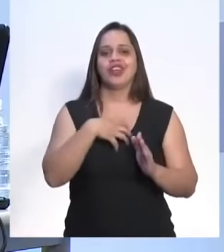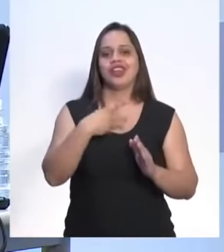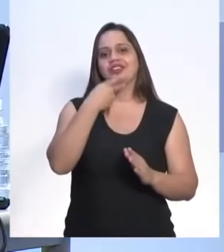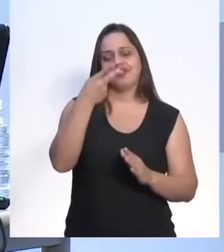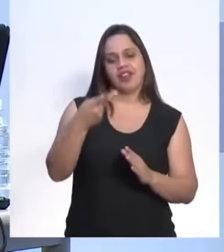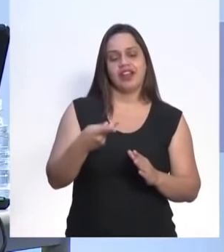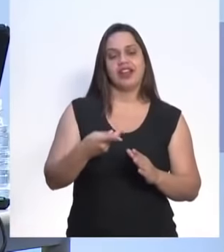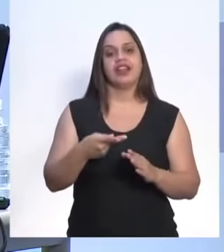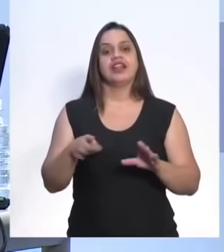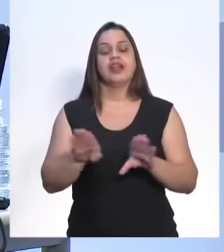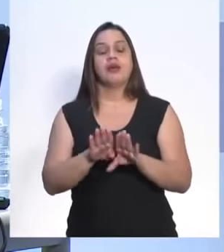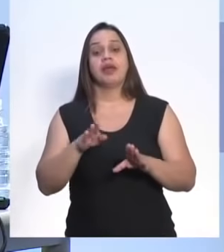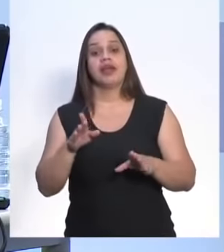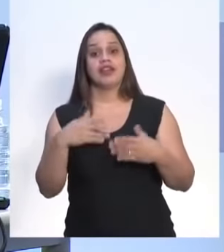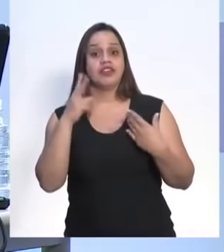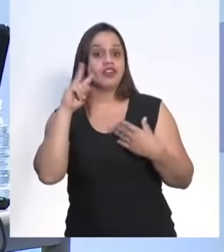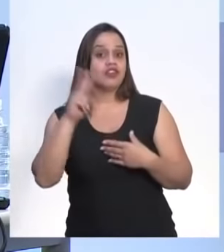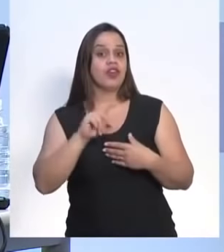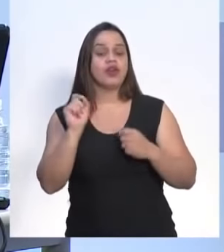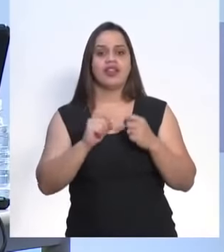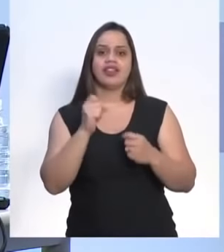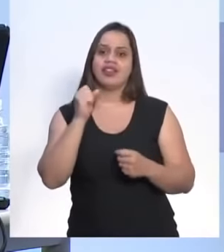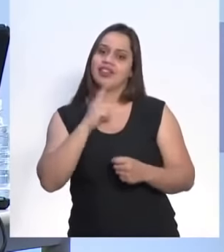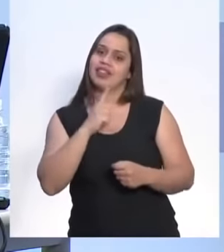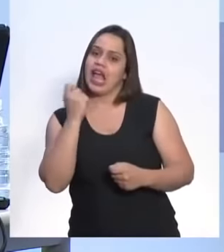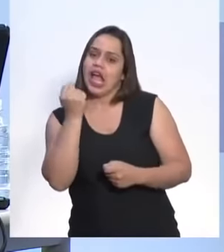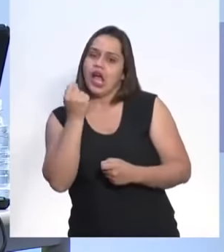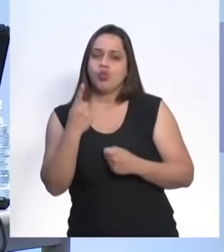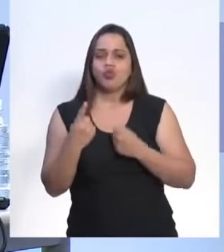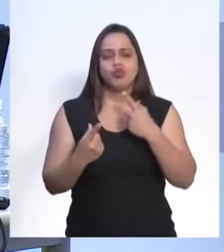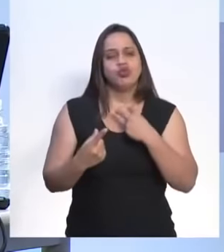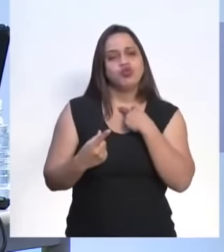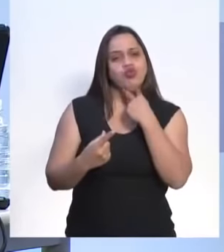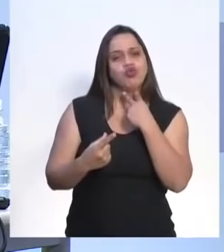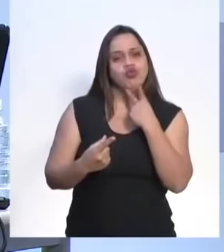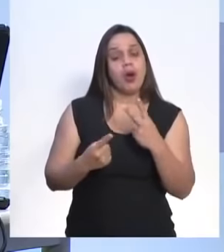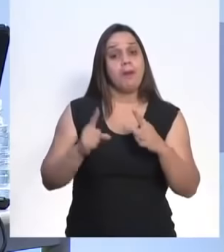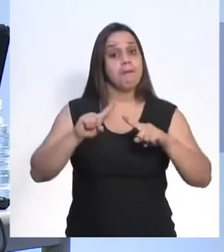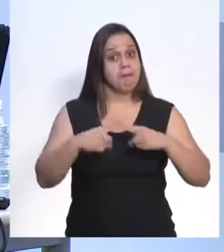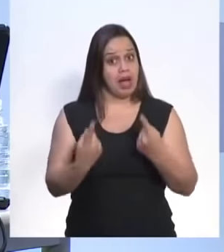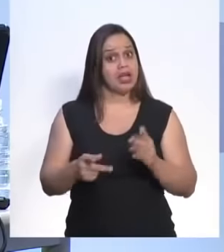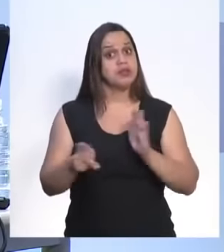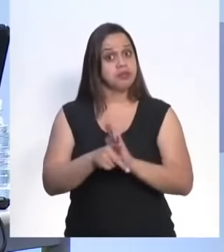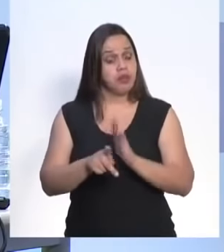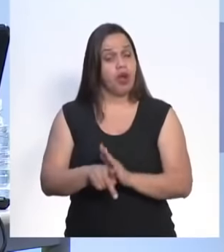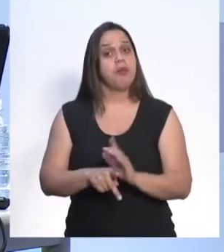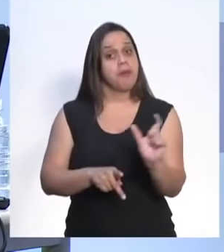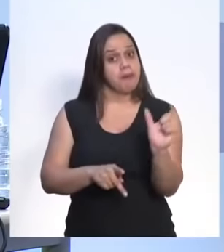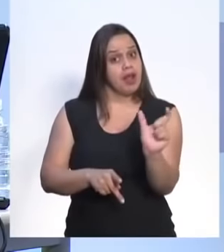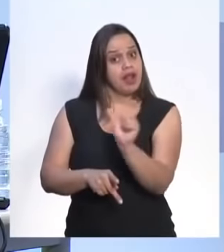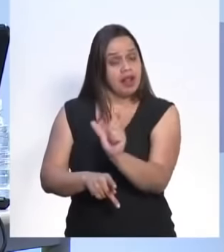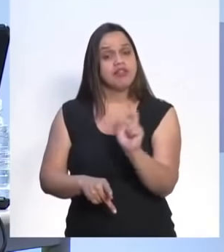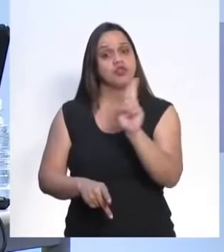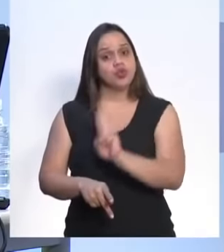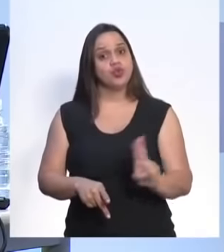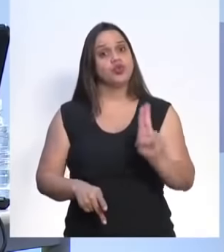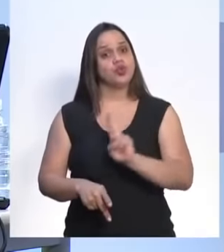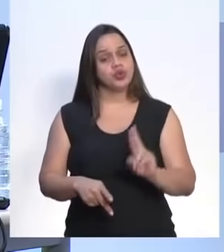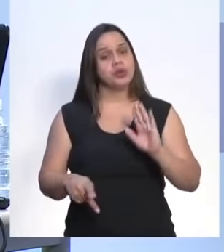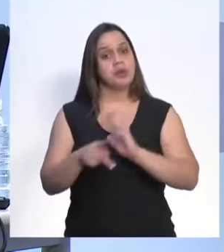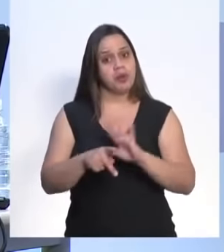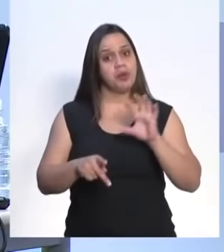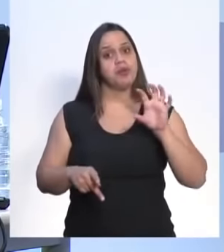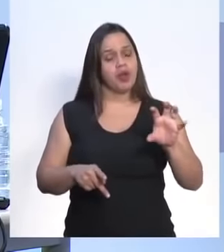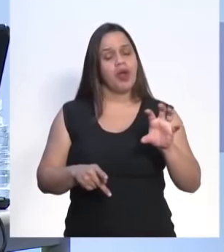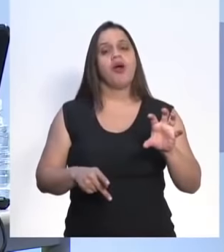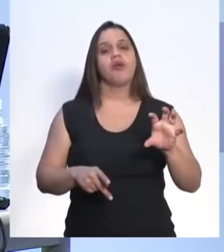vem, beira sim a questão de algum sotaquezinho, mas também de algumas palavras, mesmo dialetos, que eles utilizam próprios lá da